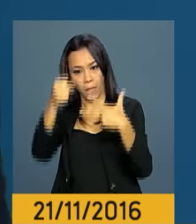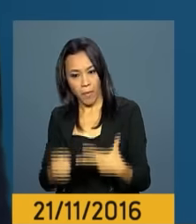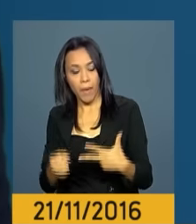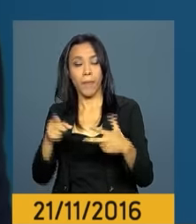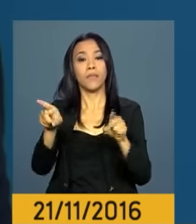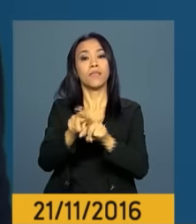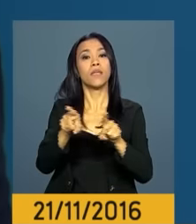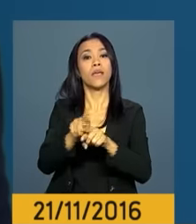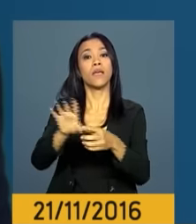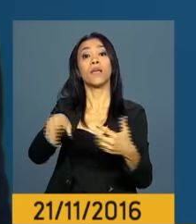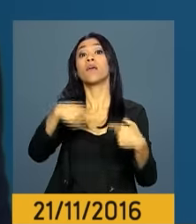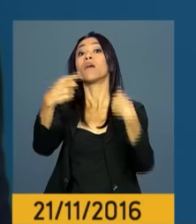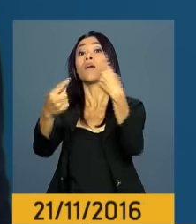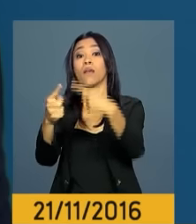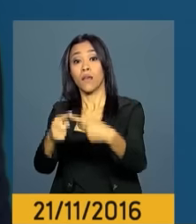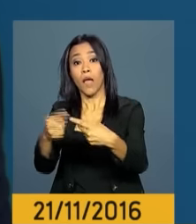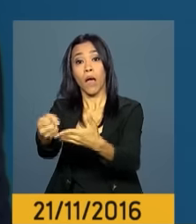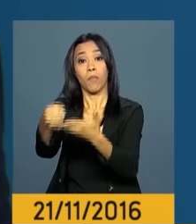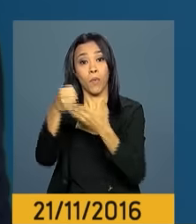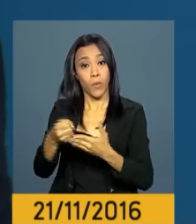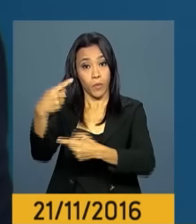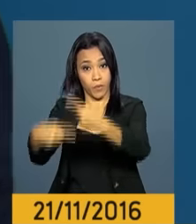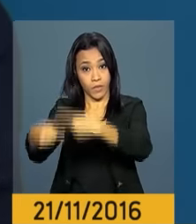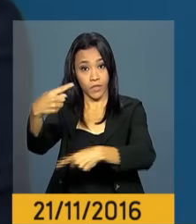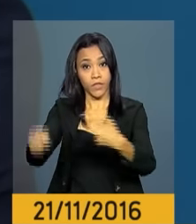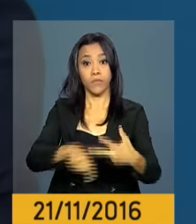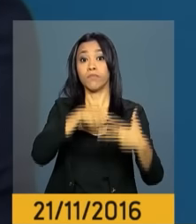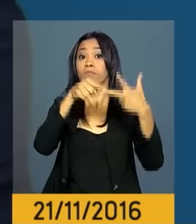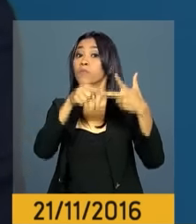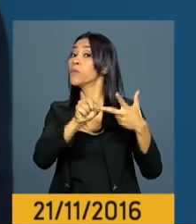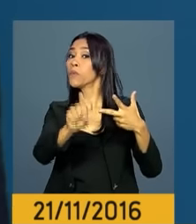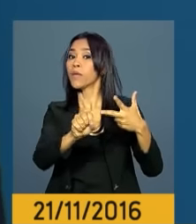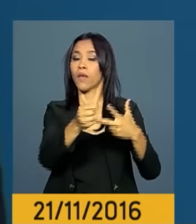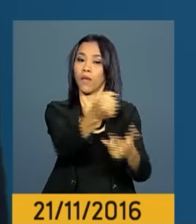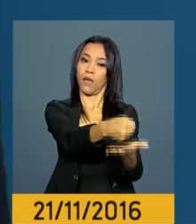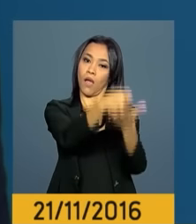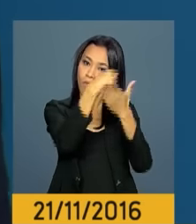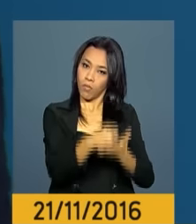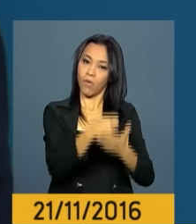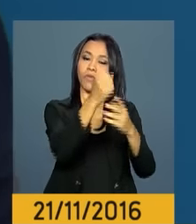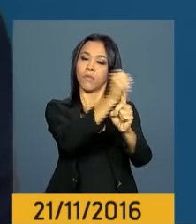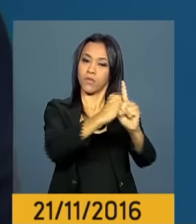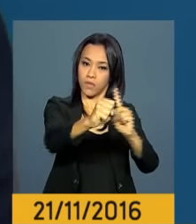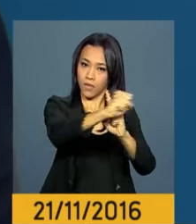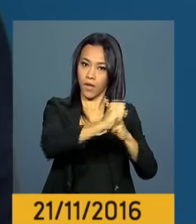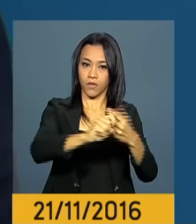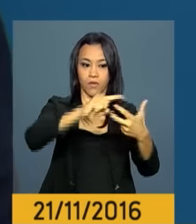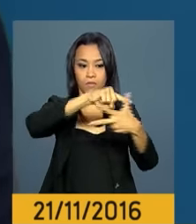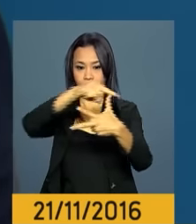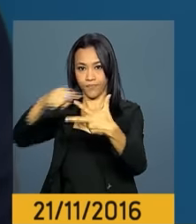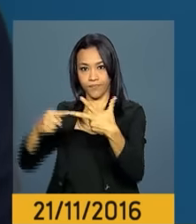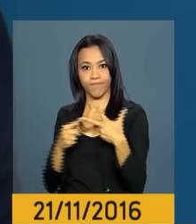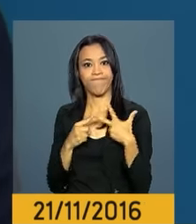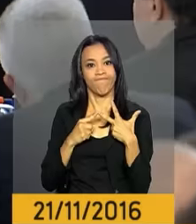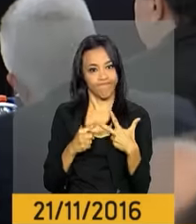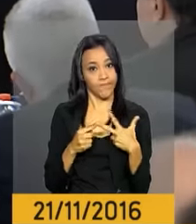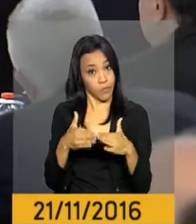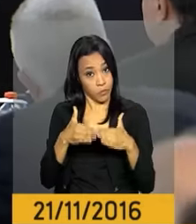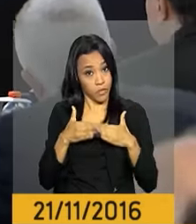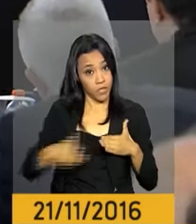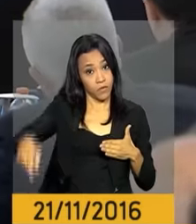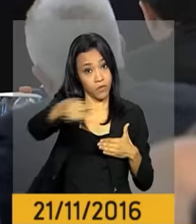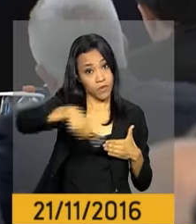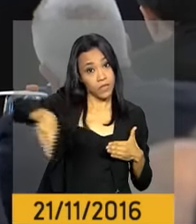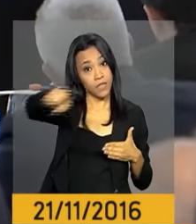político e precisa ter apoio da sociedade. Os senhores, por isso mesmo, e as senhoras, serão